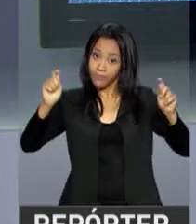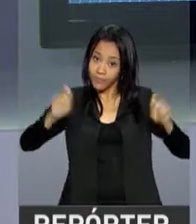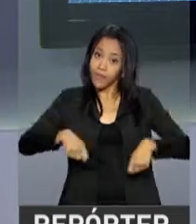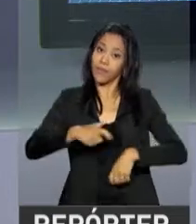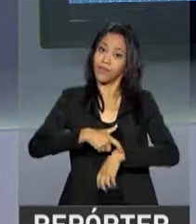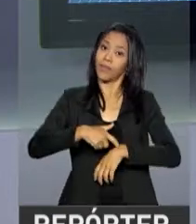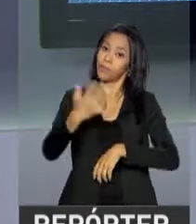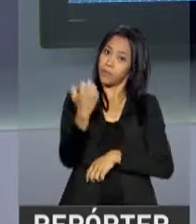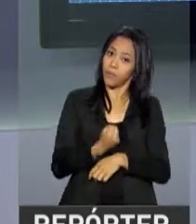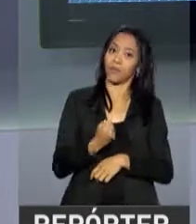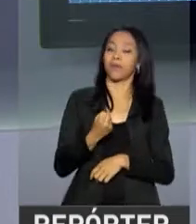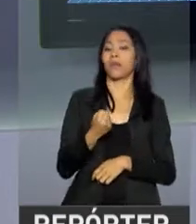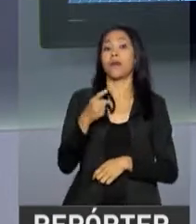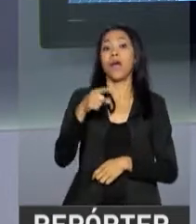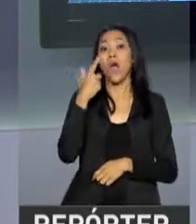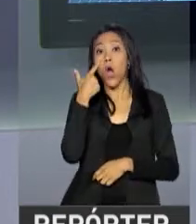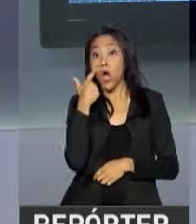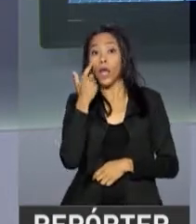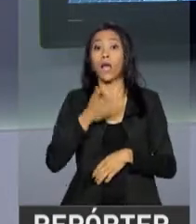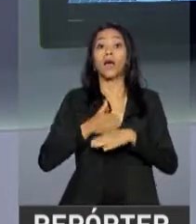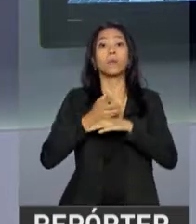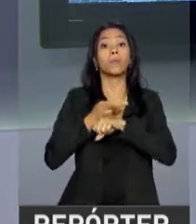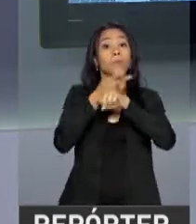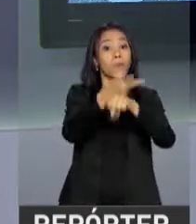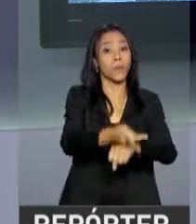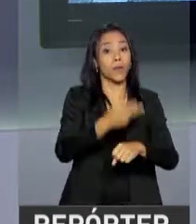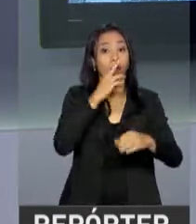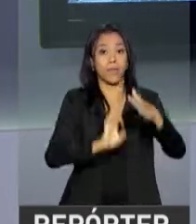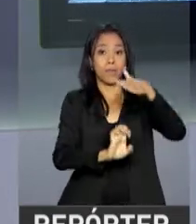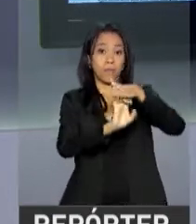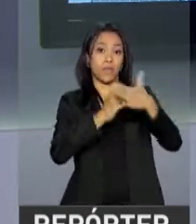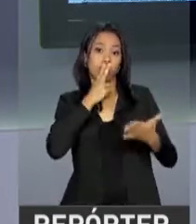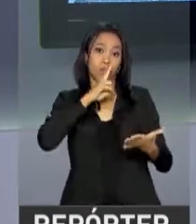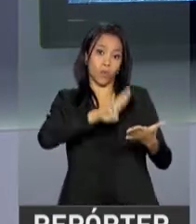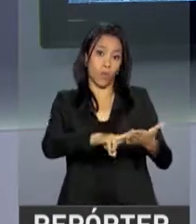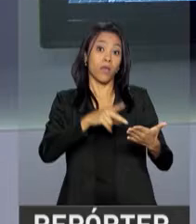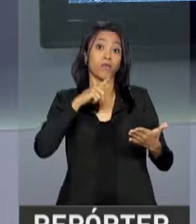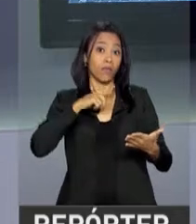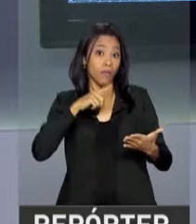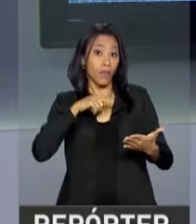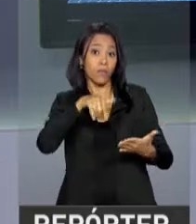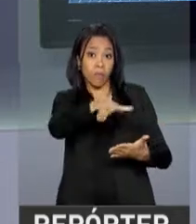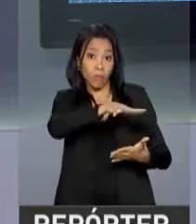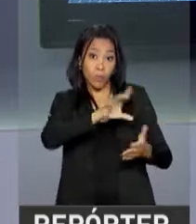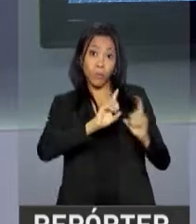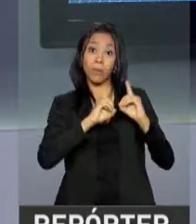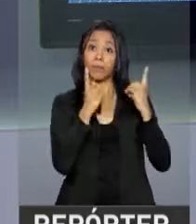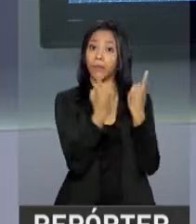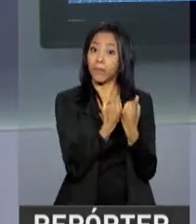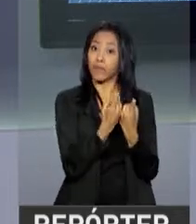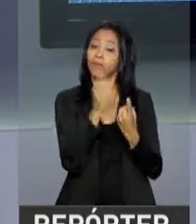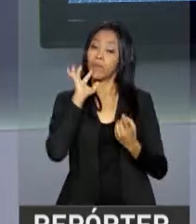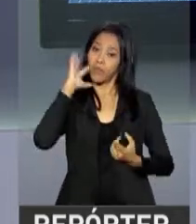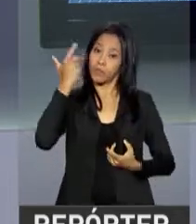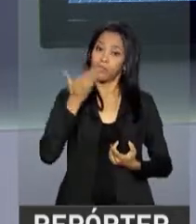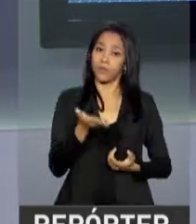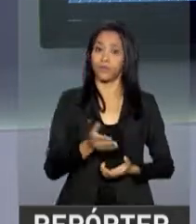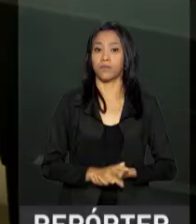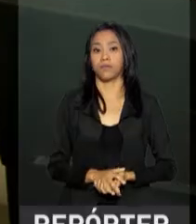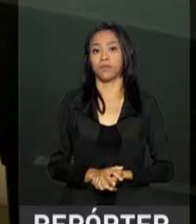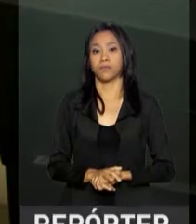de recuperar. Vale a pena dar uma olhadinha nos Correios, que tem um setor específico para tratar desse tipo de problema.